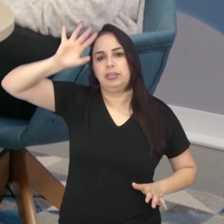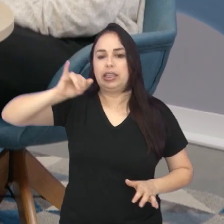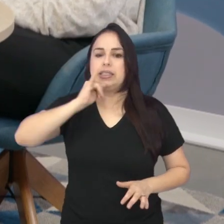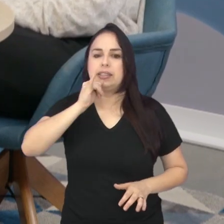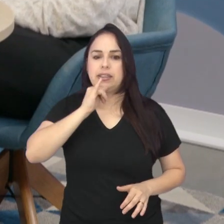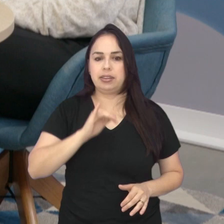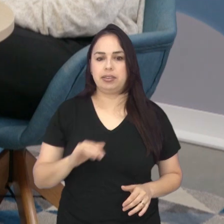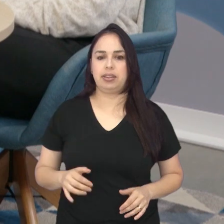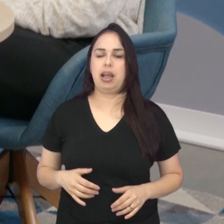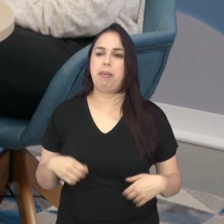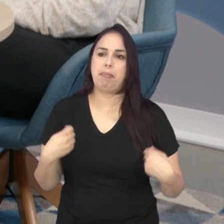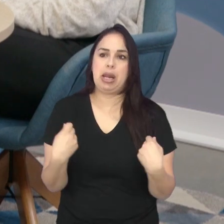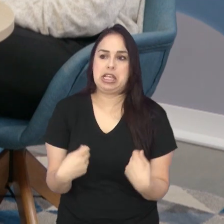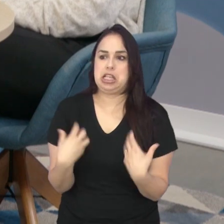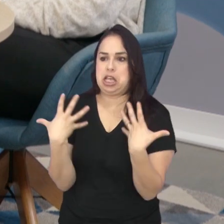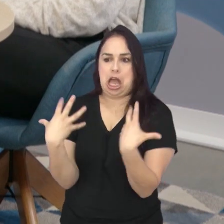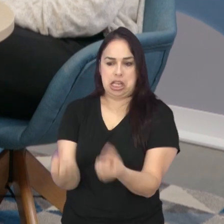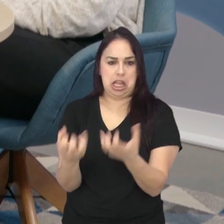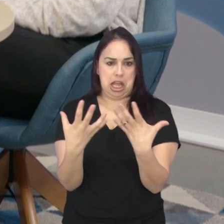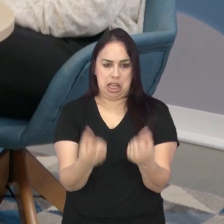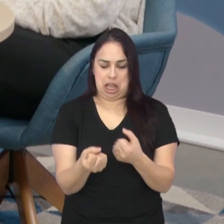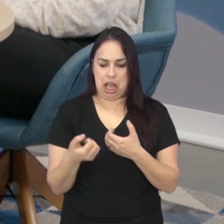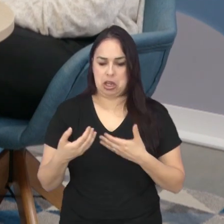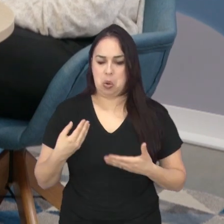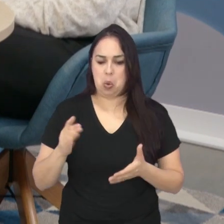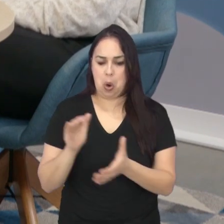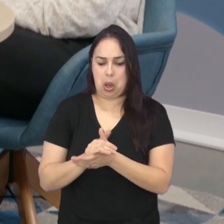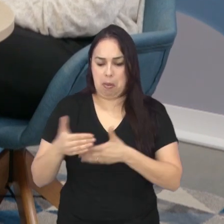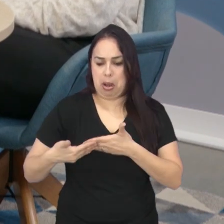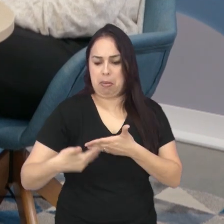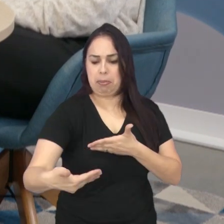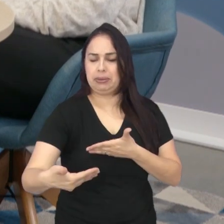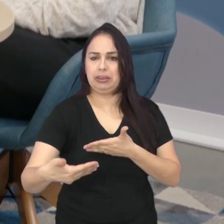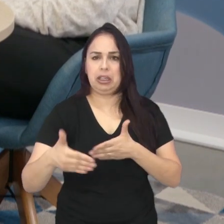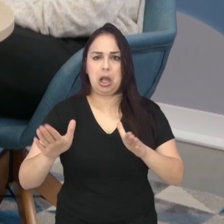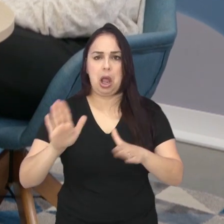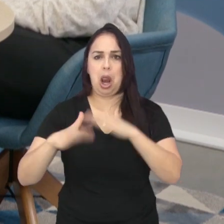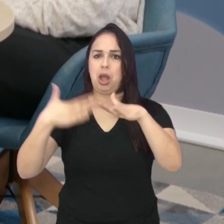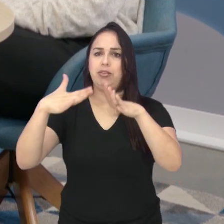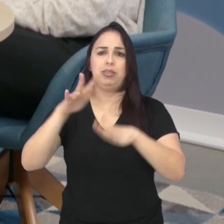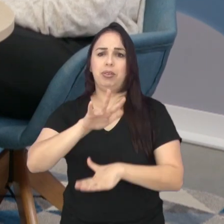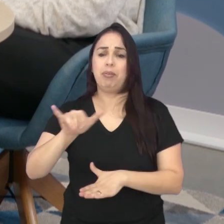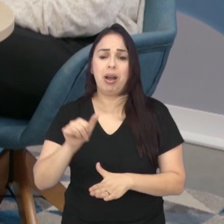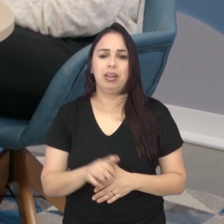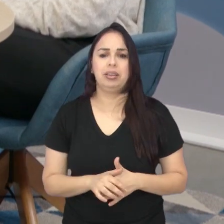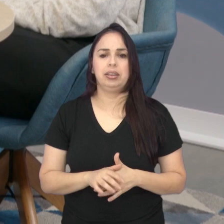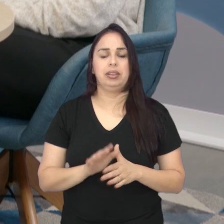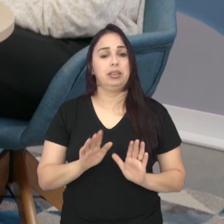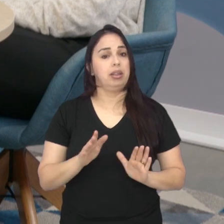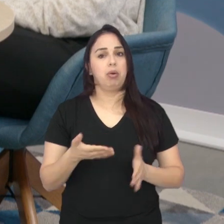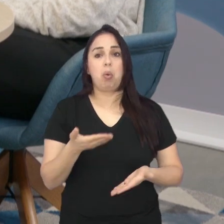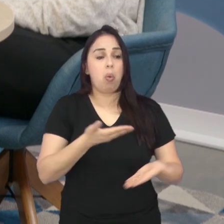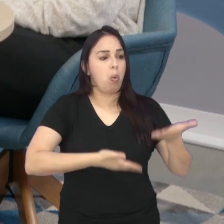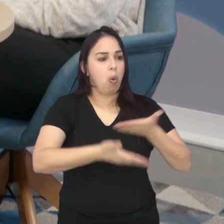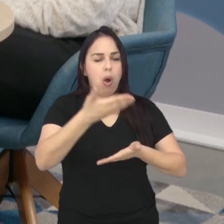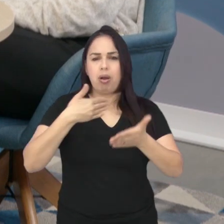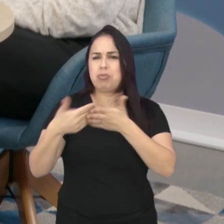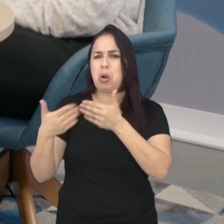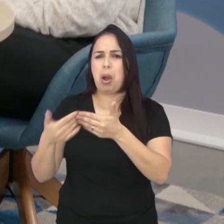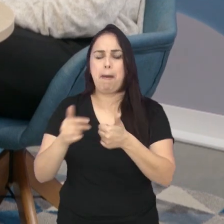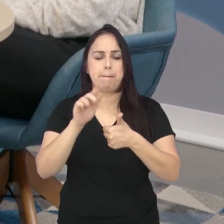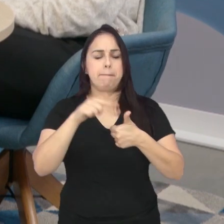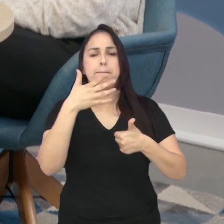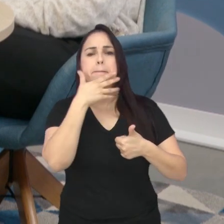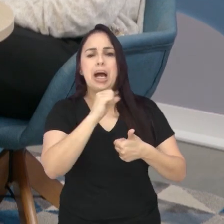exemplo, você tem que ceder, senão não vai para frente. É claro que se relacionar, qualquer tipo de relação com